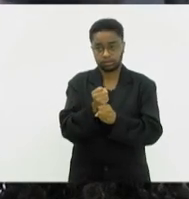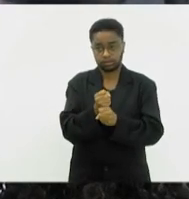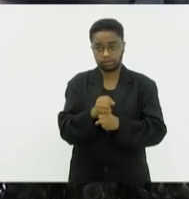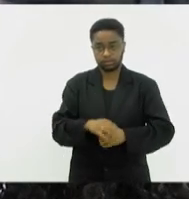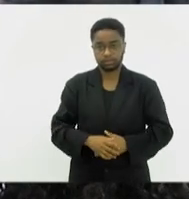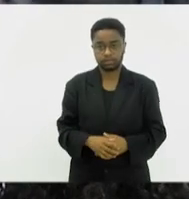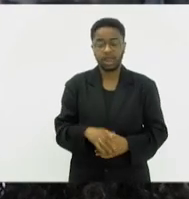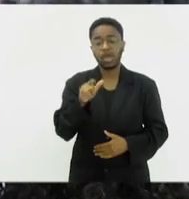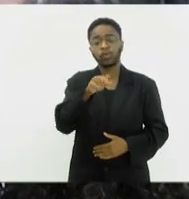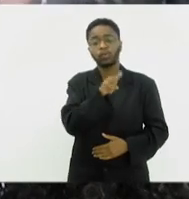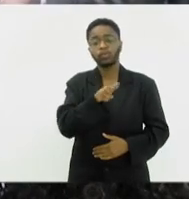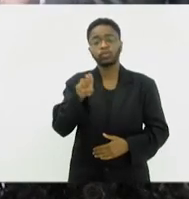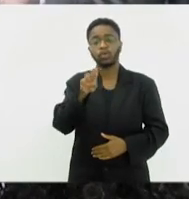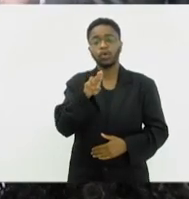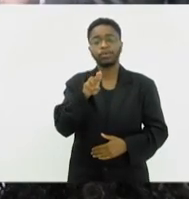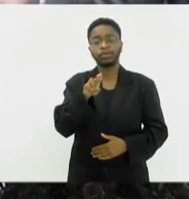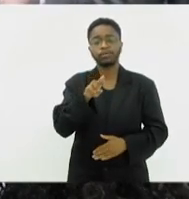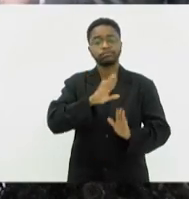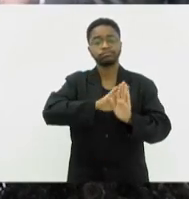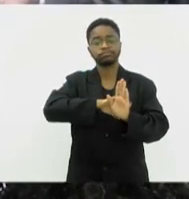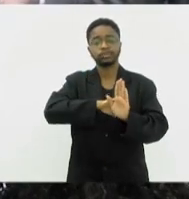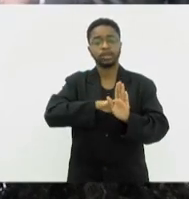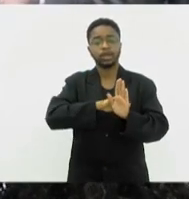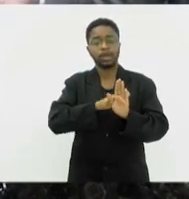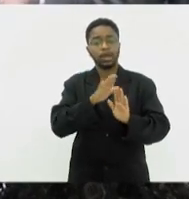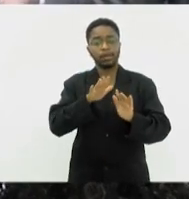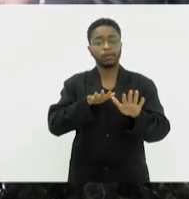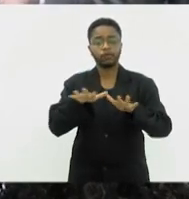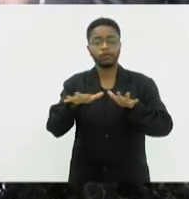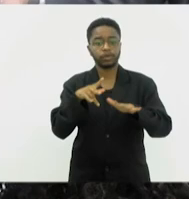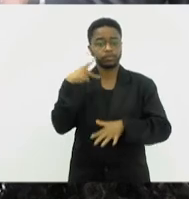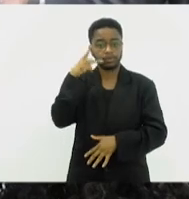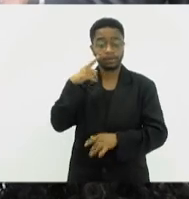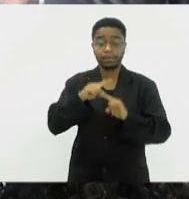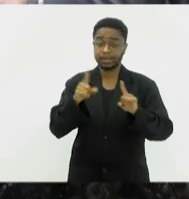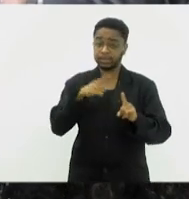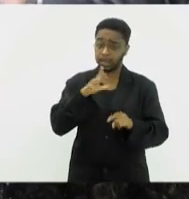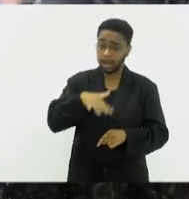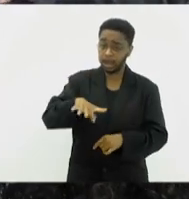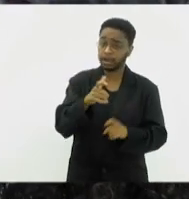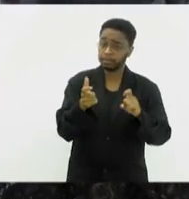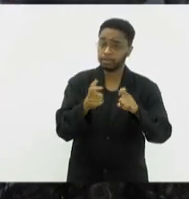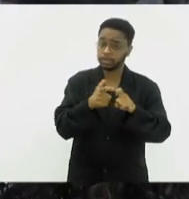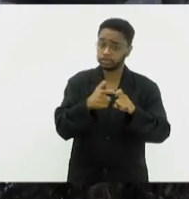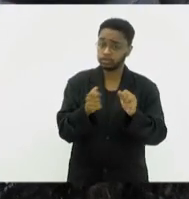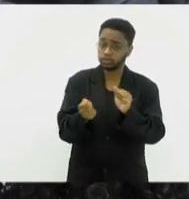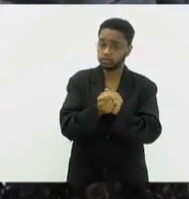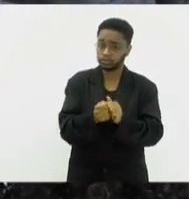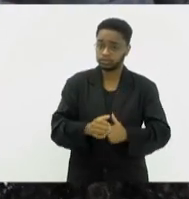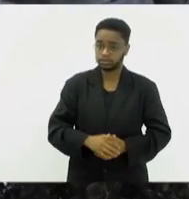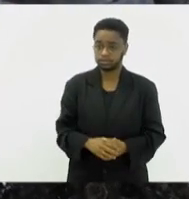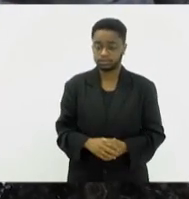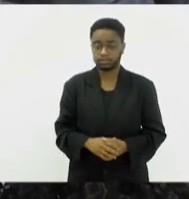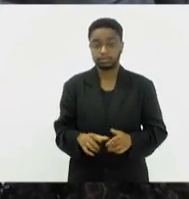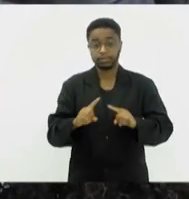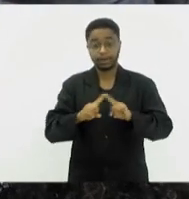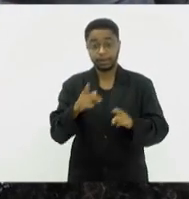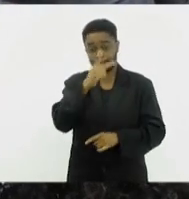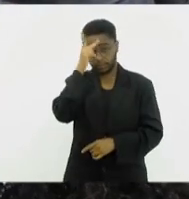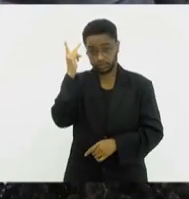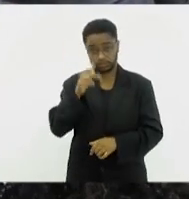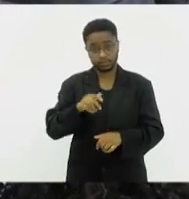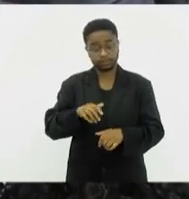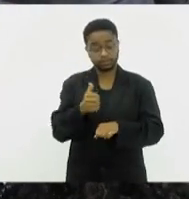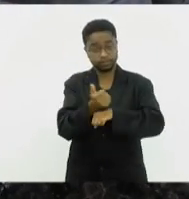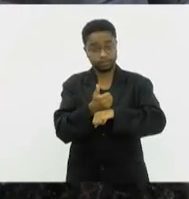nome fantasia para um ato político. Mas eu dentro não tô dele tem todo o setor medicinal deputada e eles usam Dani, o termo alguém que ora milita cannabis.